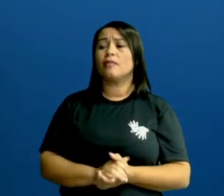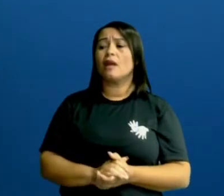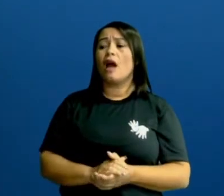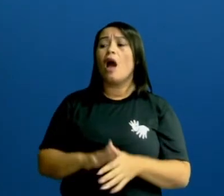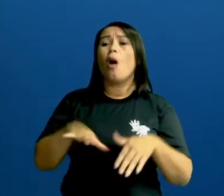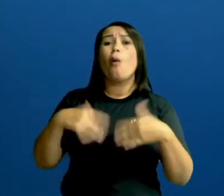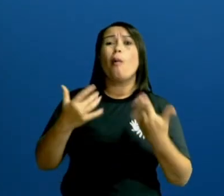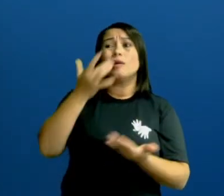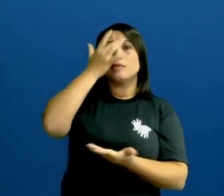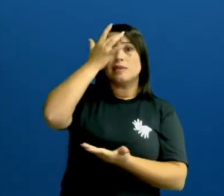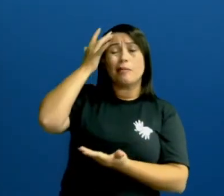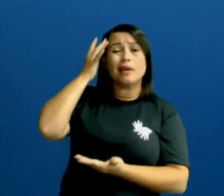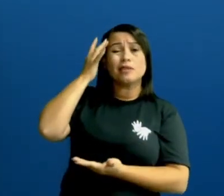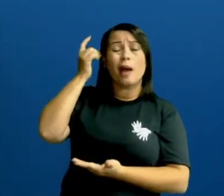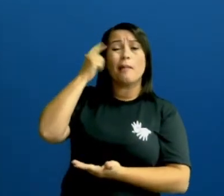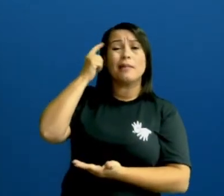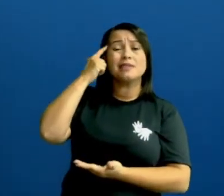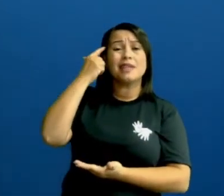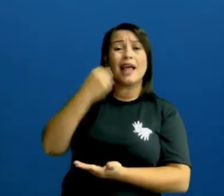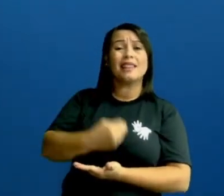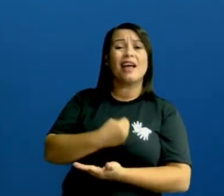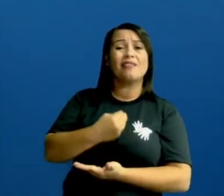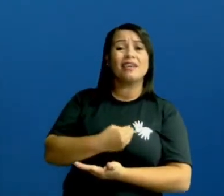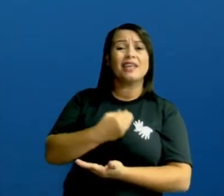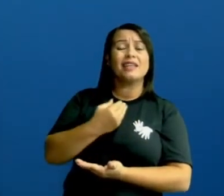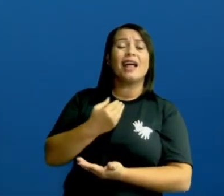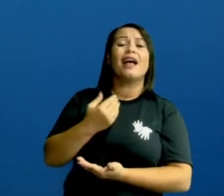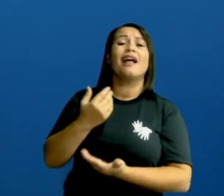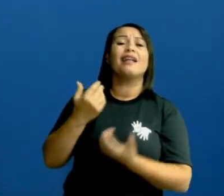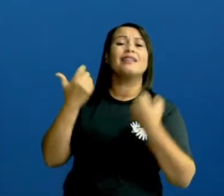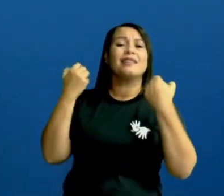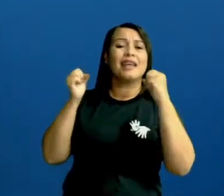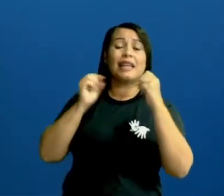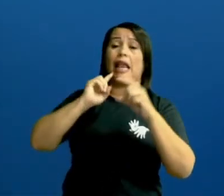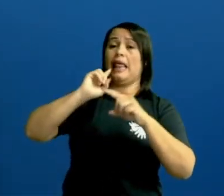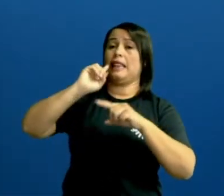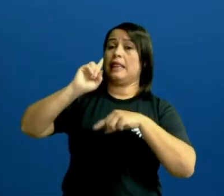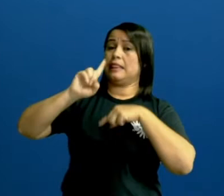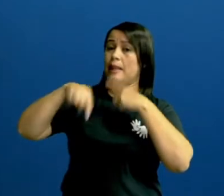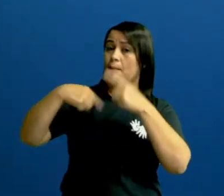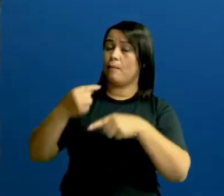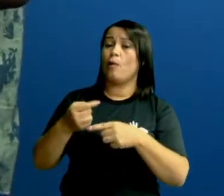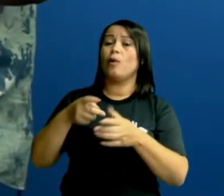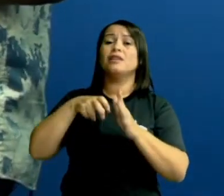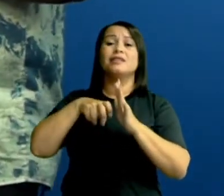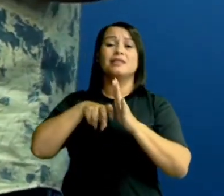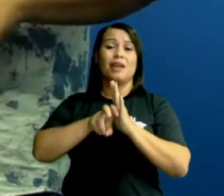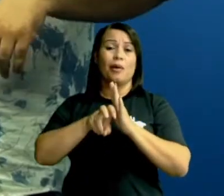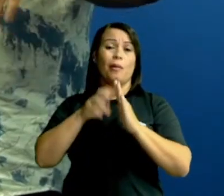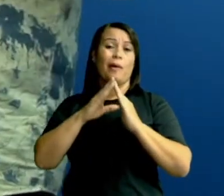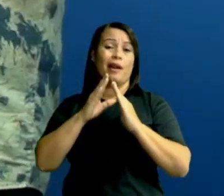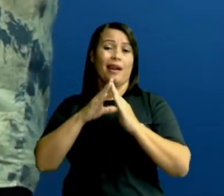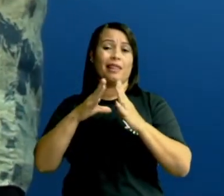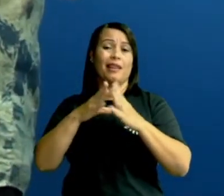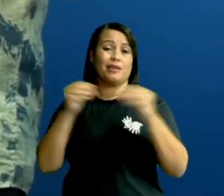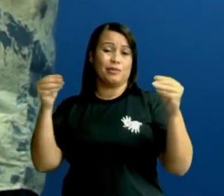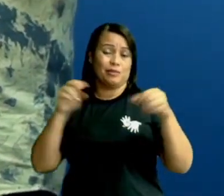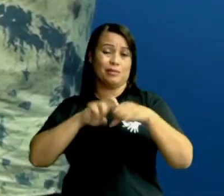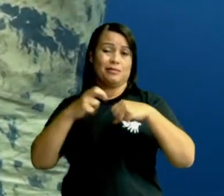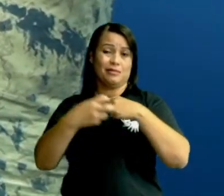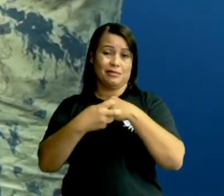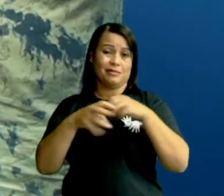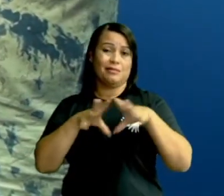essa pessoa vai investir na vida de atleta? Depois que a quarentena acabar.